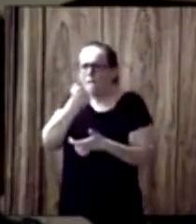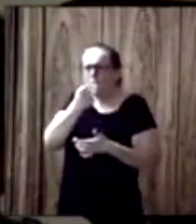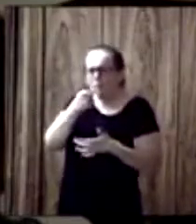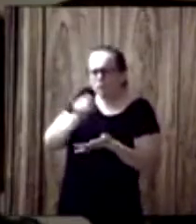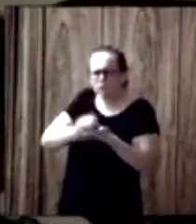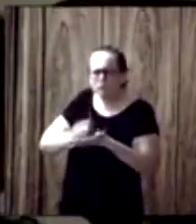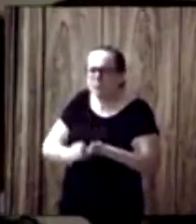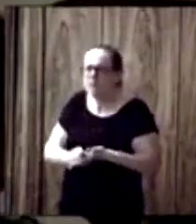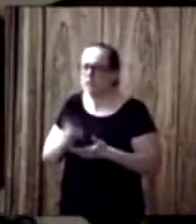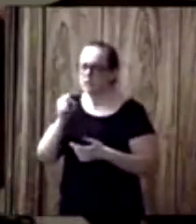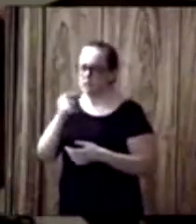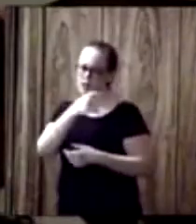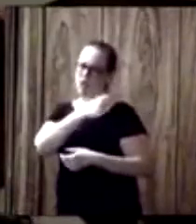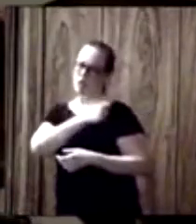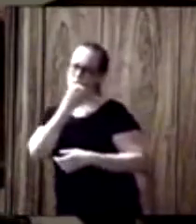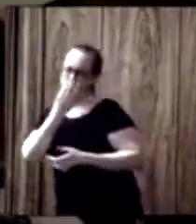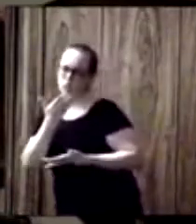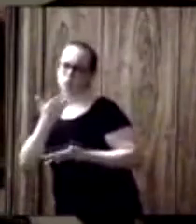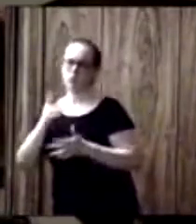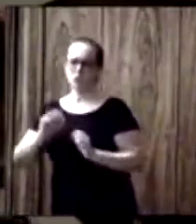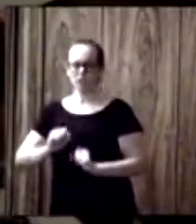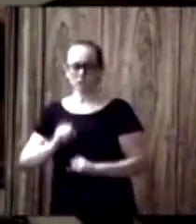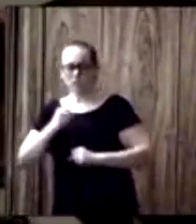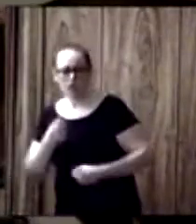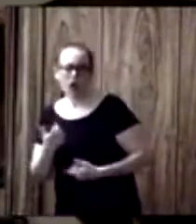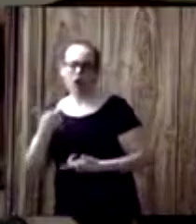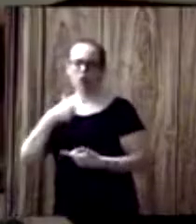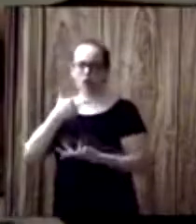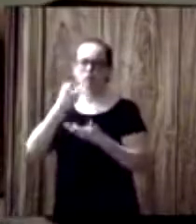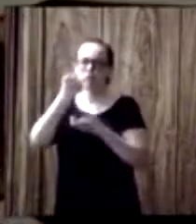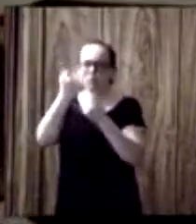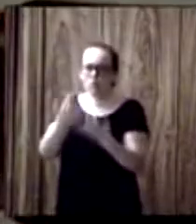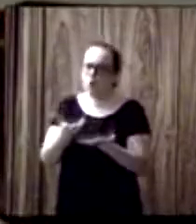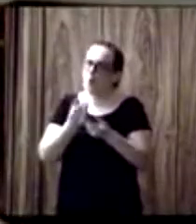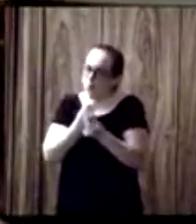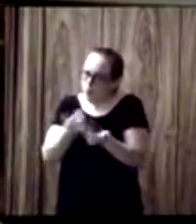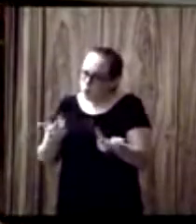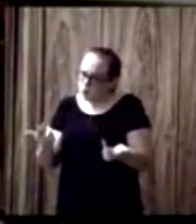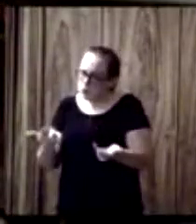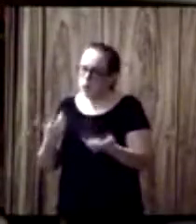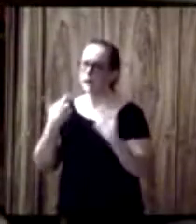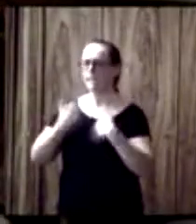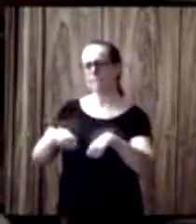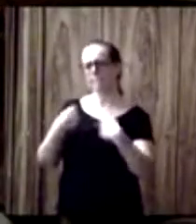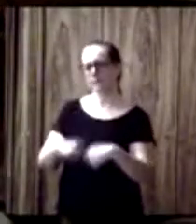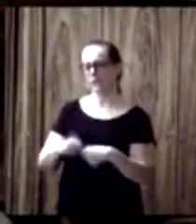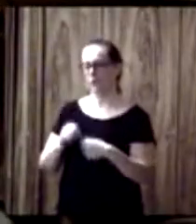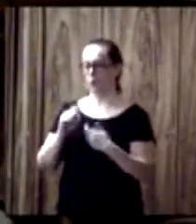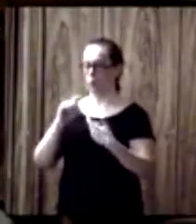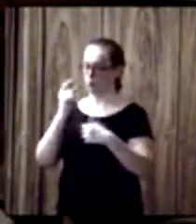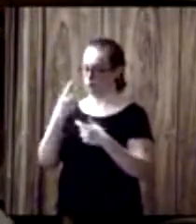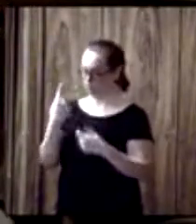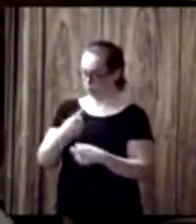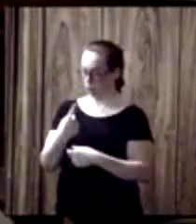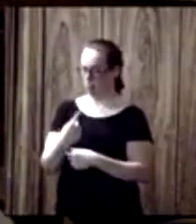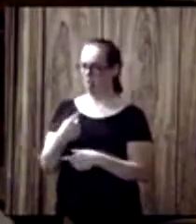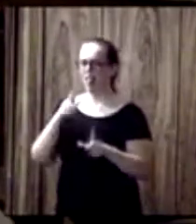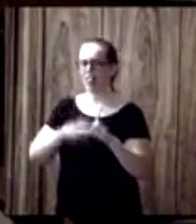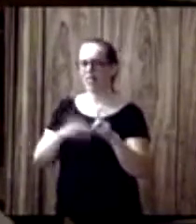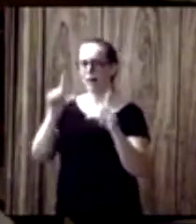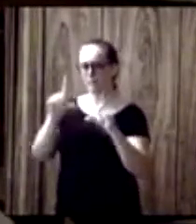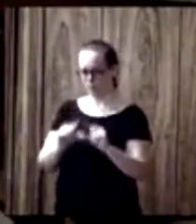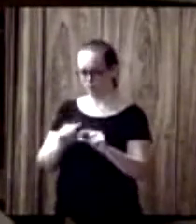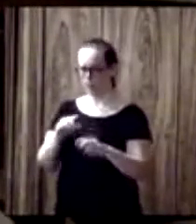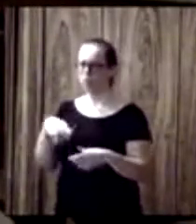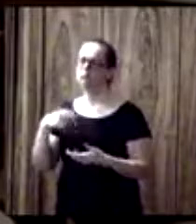que, se você for um bom aluno com bastantes coisas a dizer, você vai precisar, 1, diminuir a letra e,